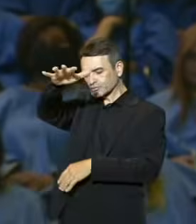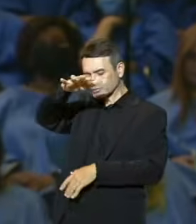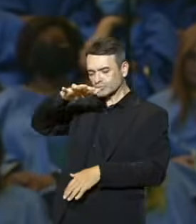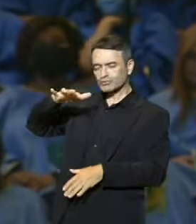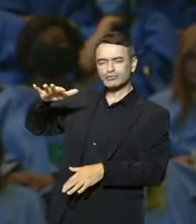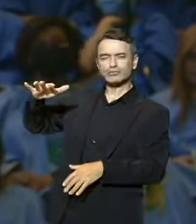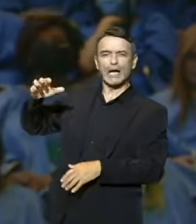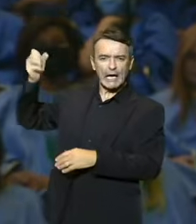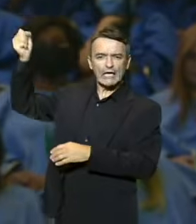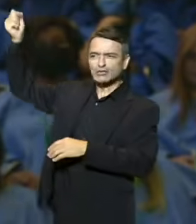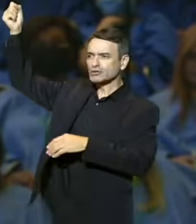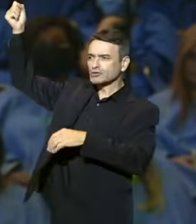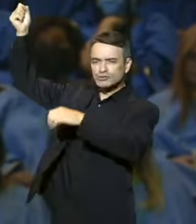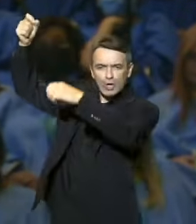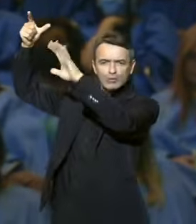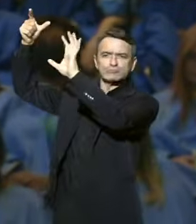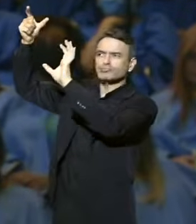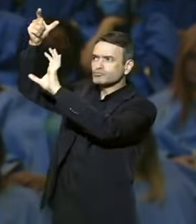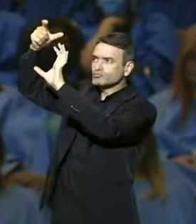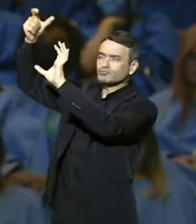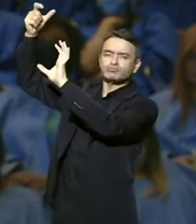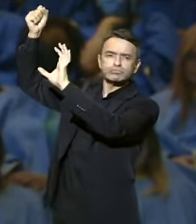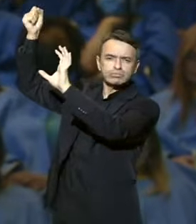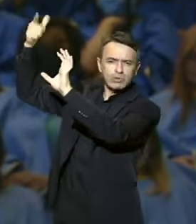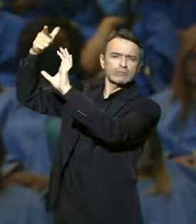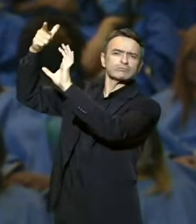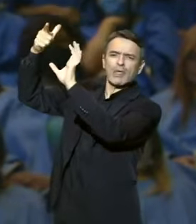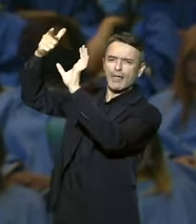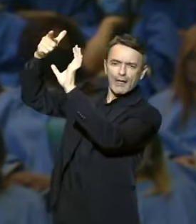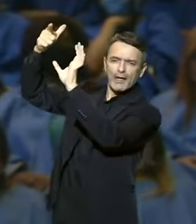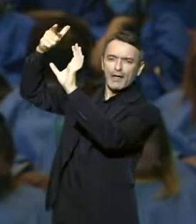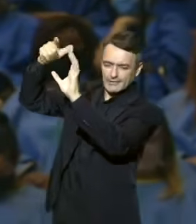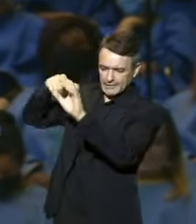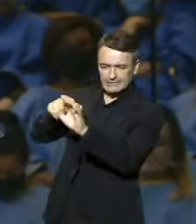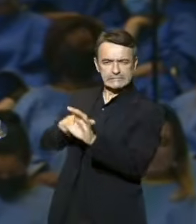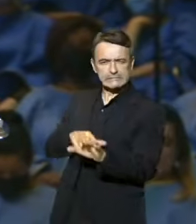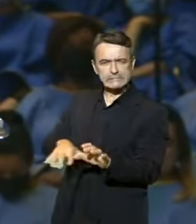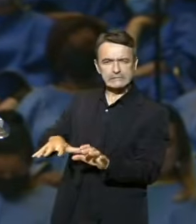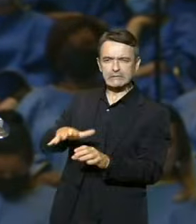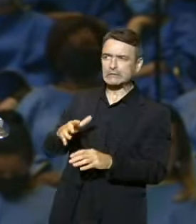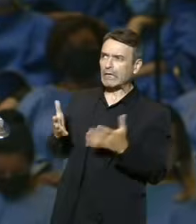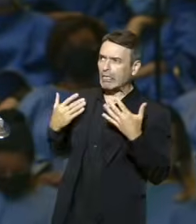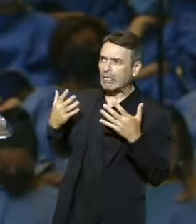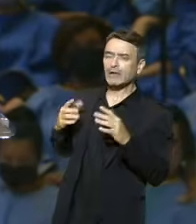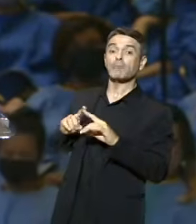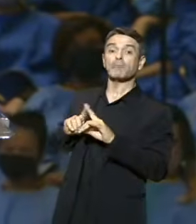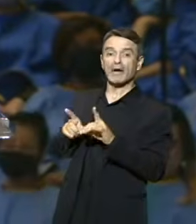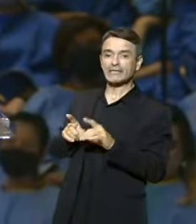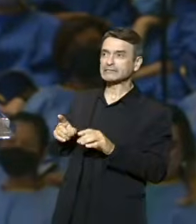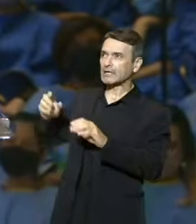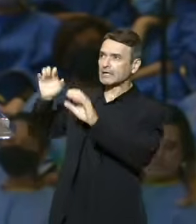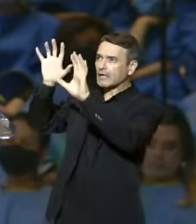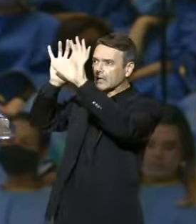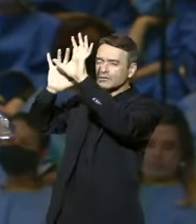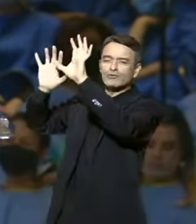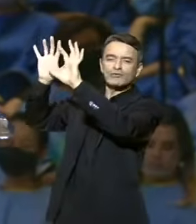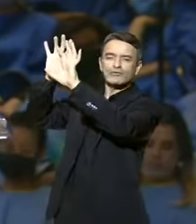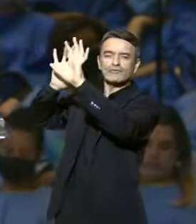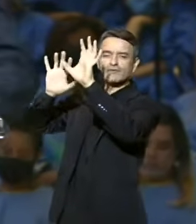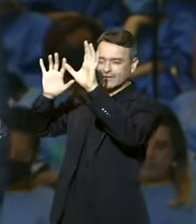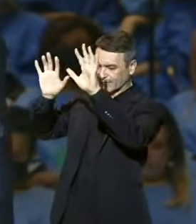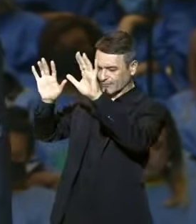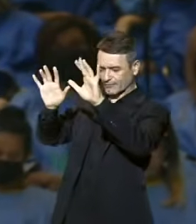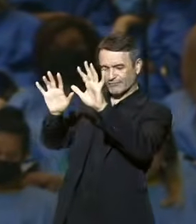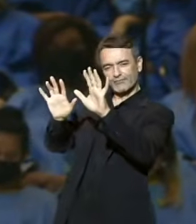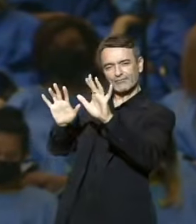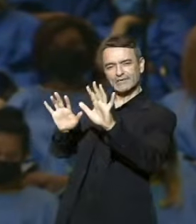pudessem suportar aquele calor imenso do deserto. Mas tinha noite. E quando a gente passa